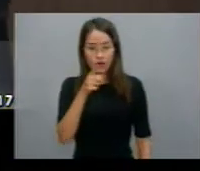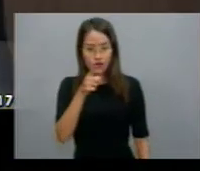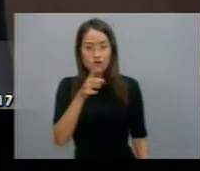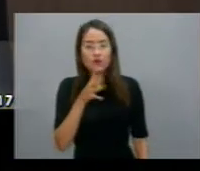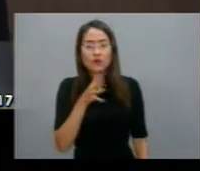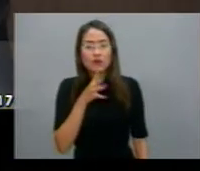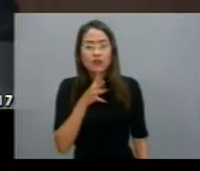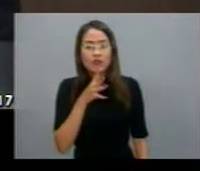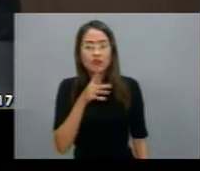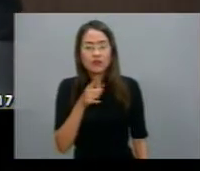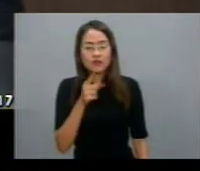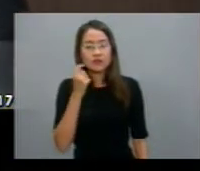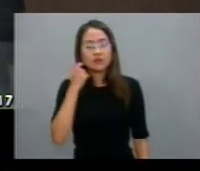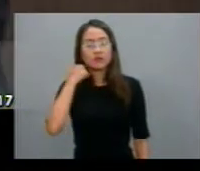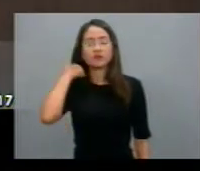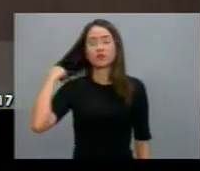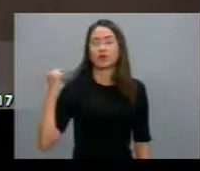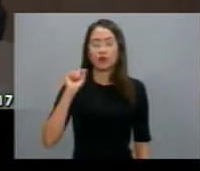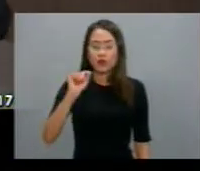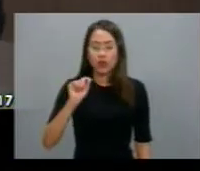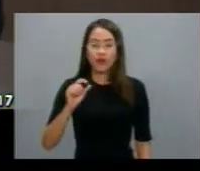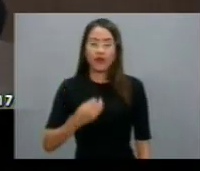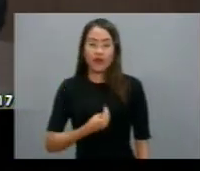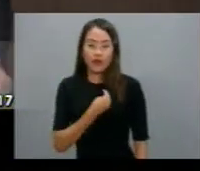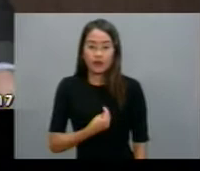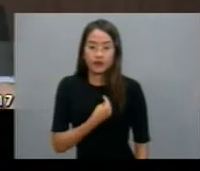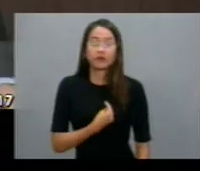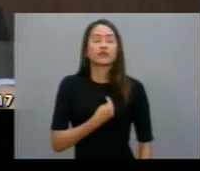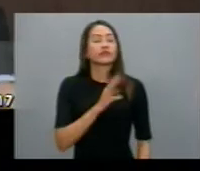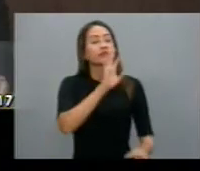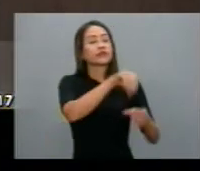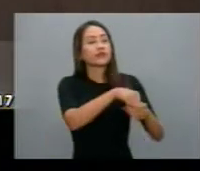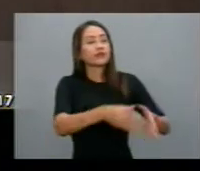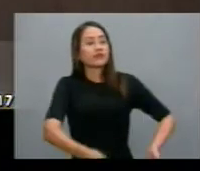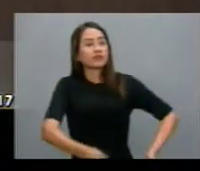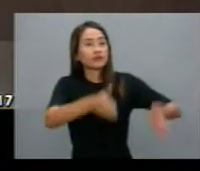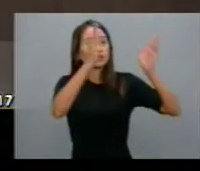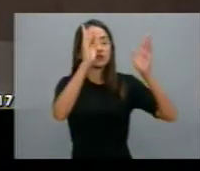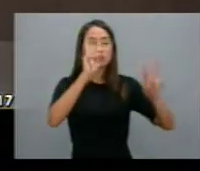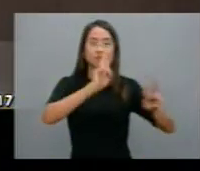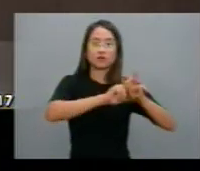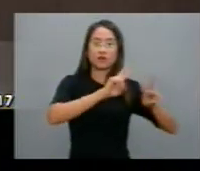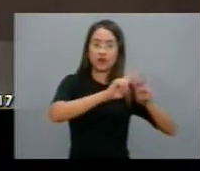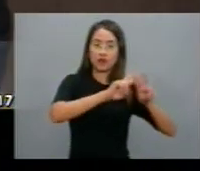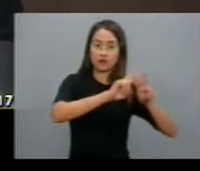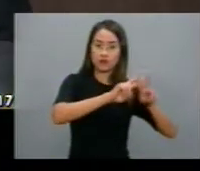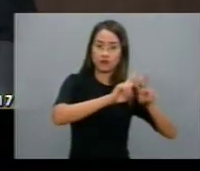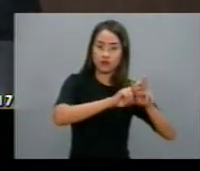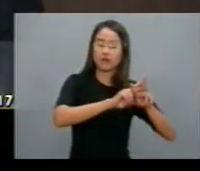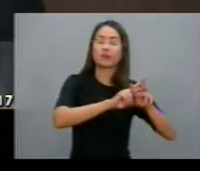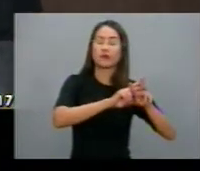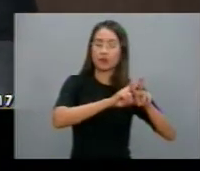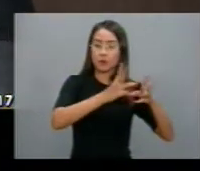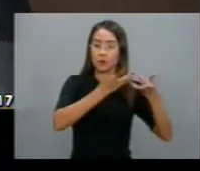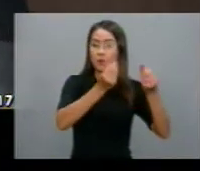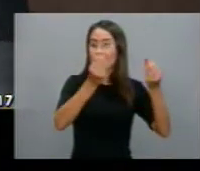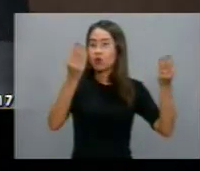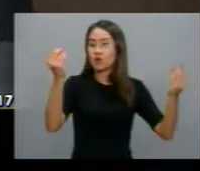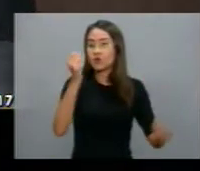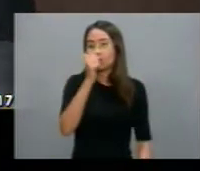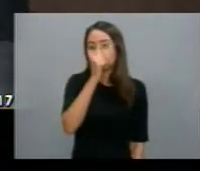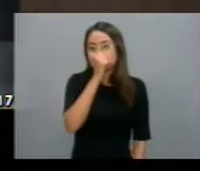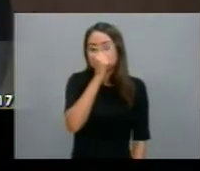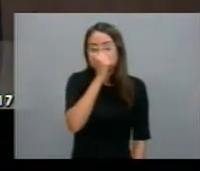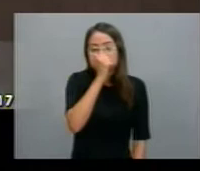razoavelmente ou minimamente o cotidiano carcerário sabe que superpopulação carcerária é mão